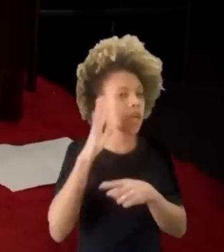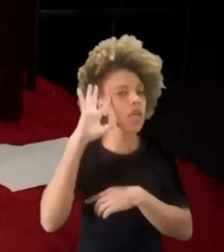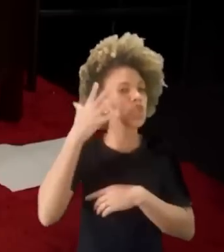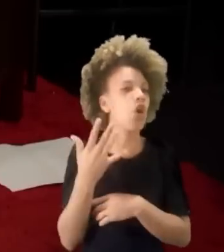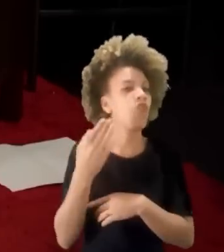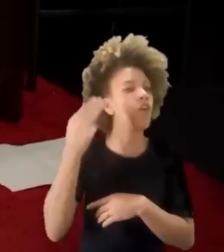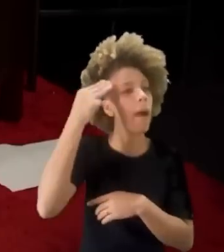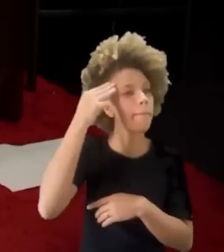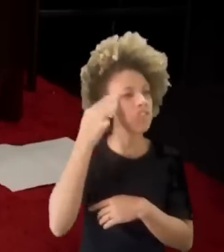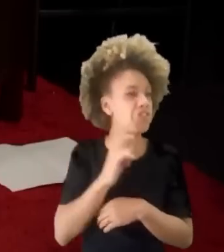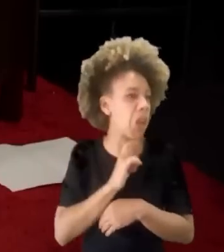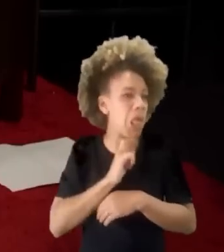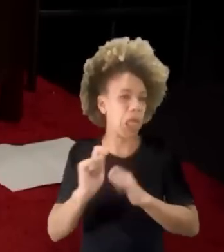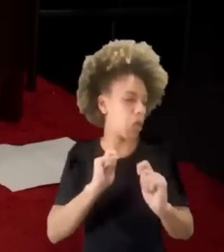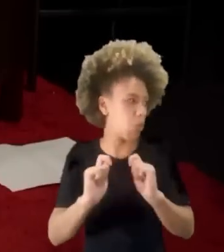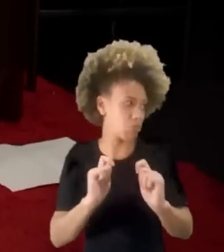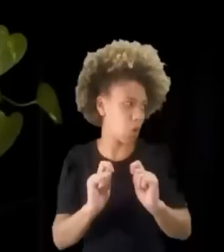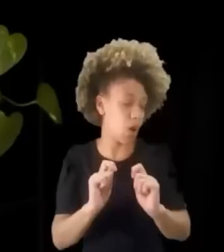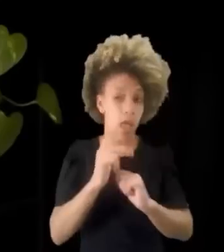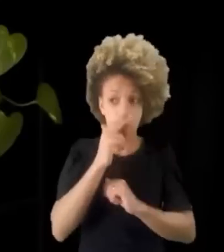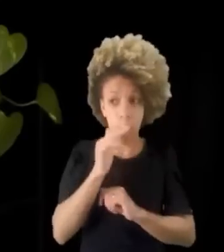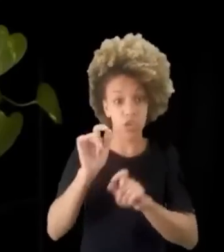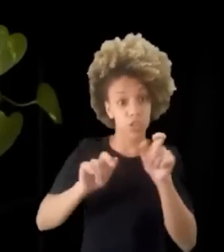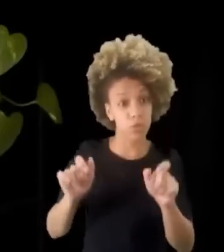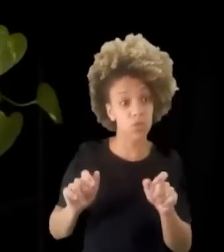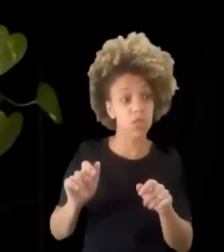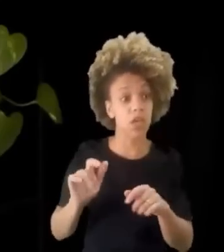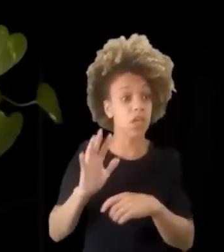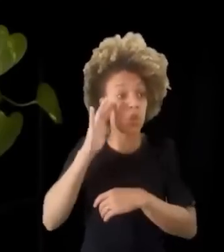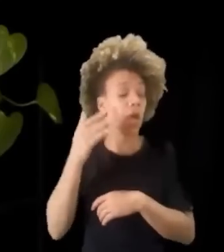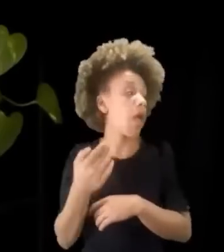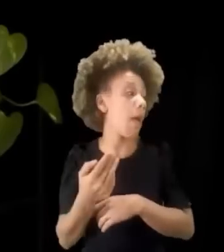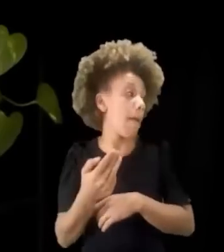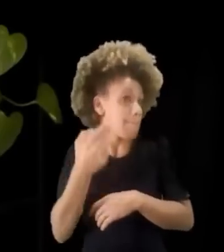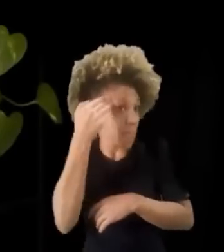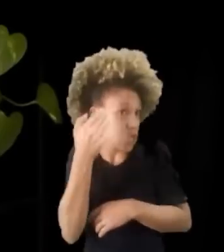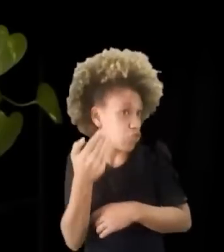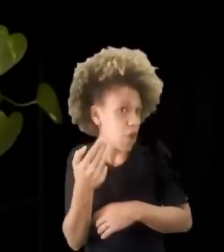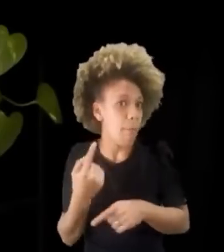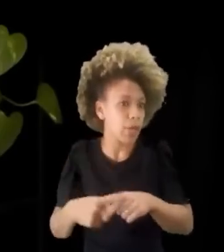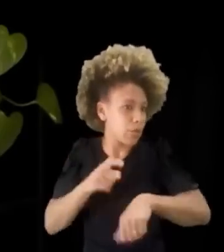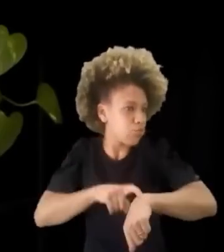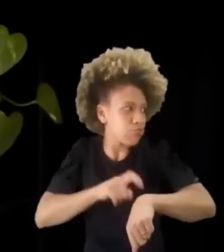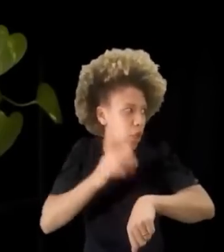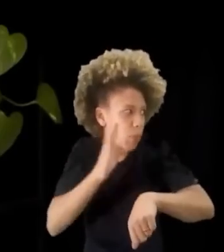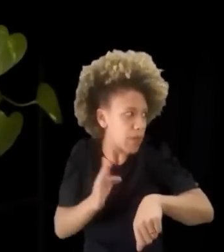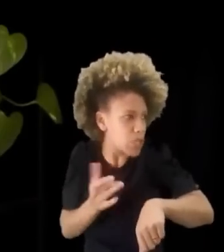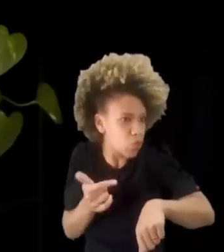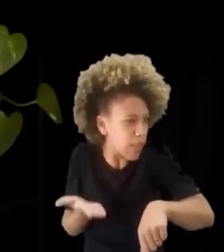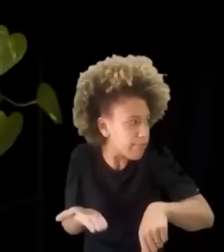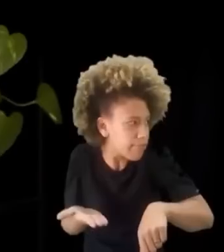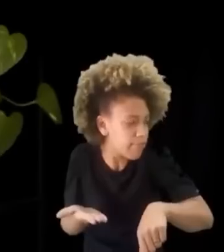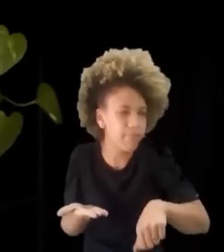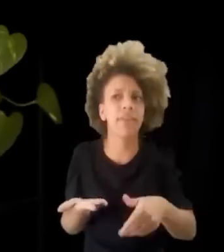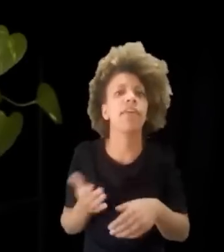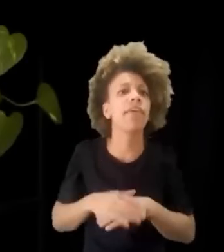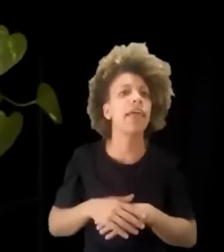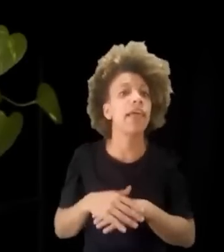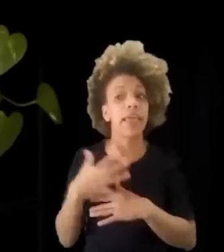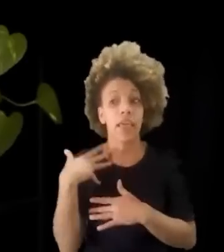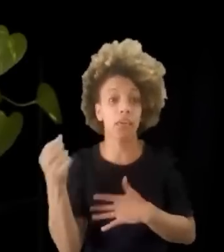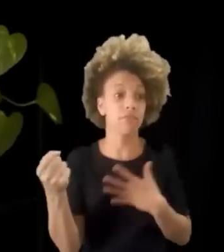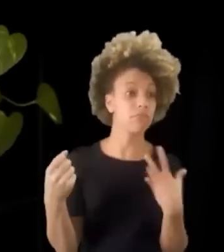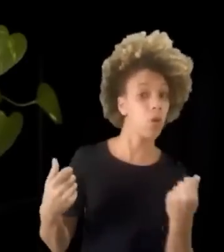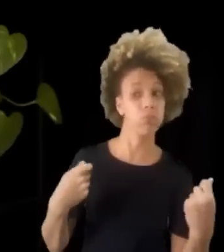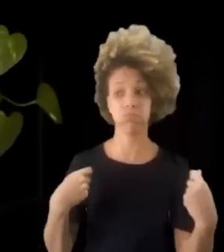resolvida não tem ninguém que entra na sua mente eu acho que tem muita gente que não tem a mente resolvido nada no Brasil porque não dá tempo e aí mano quem